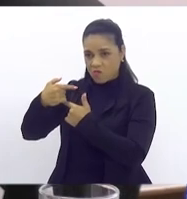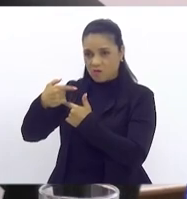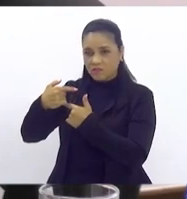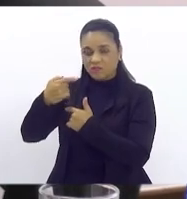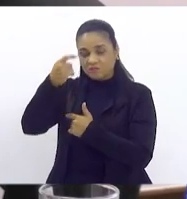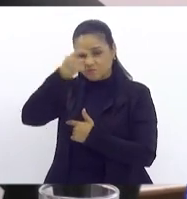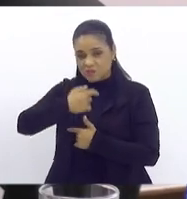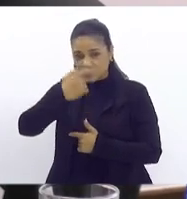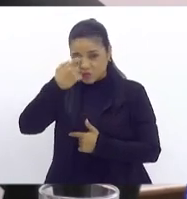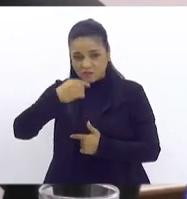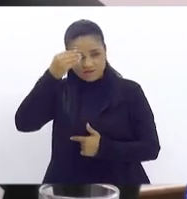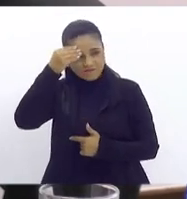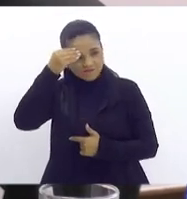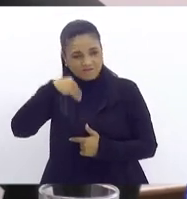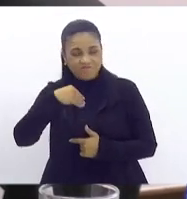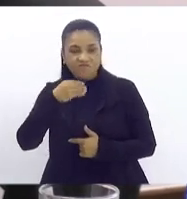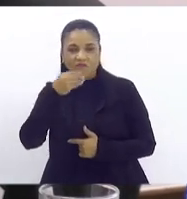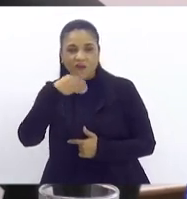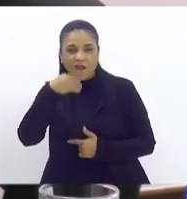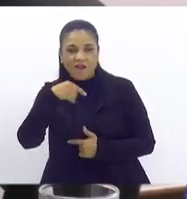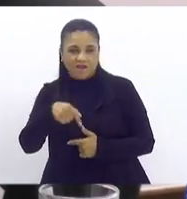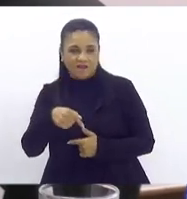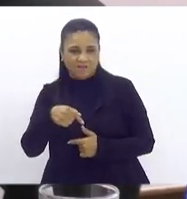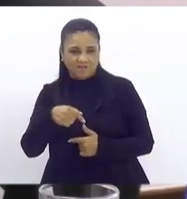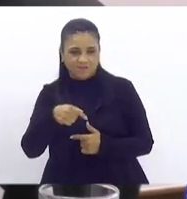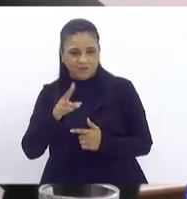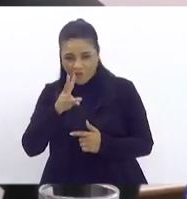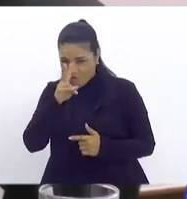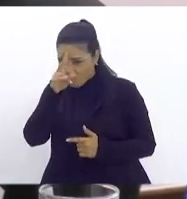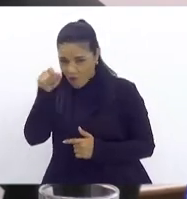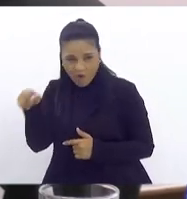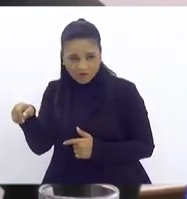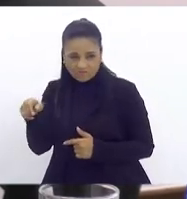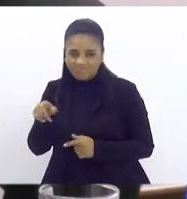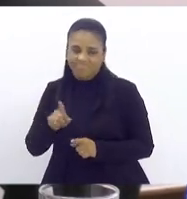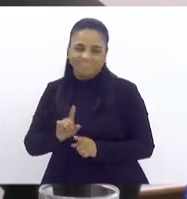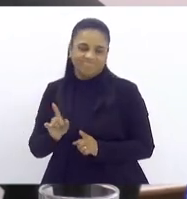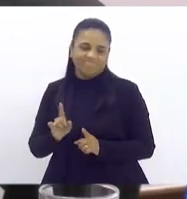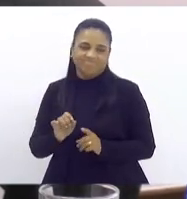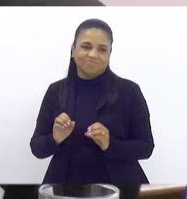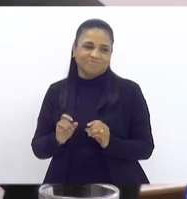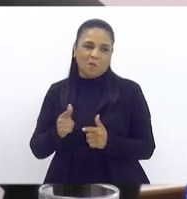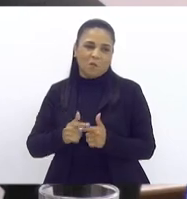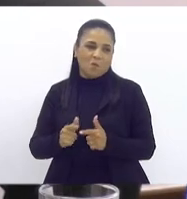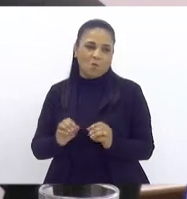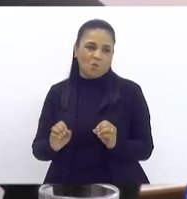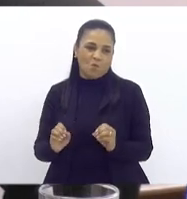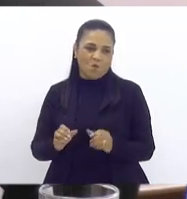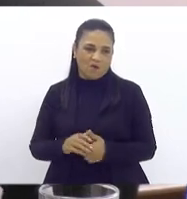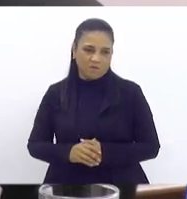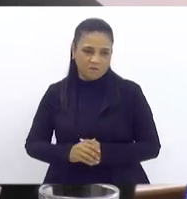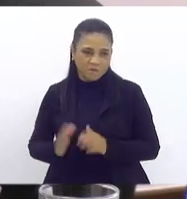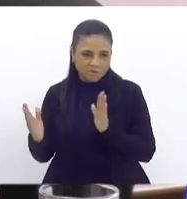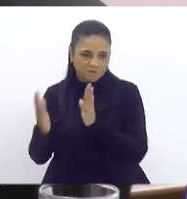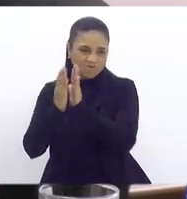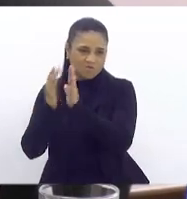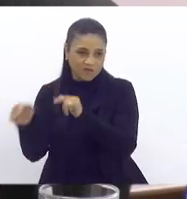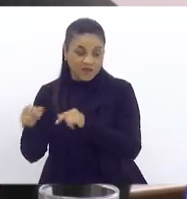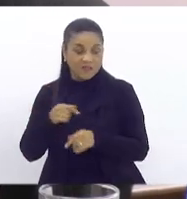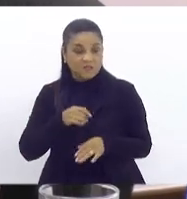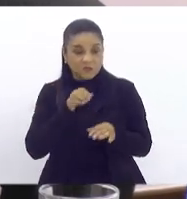os fortes eles não se agigantam então o que que acontece se nós tivermos um sistema de justiça que